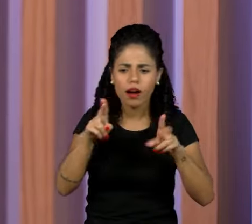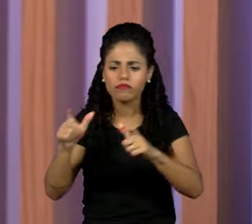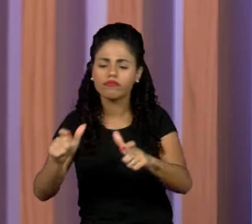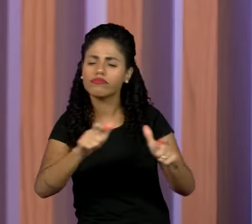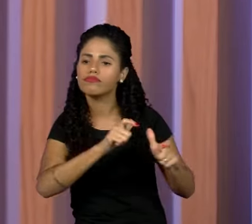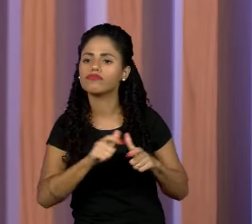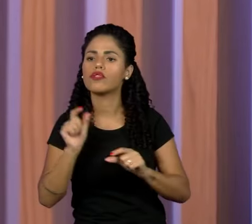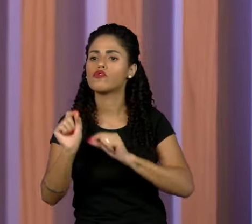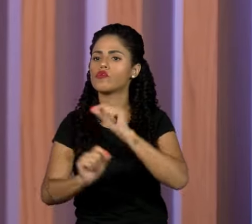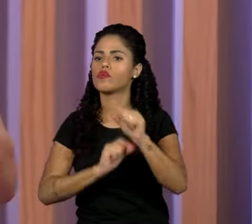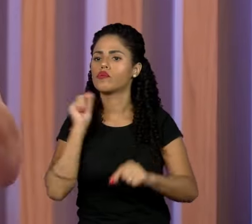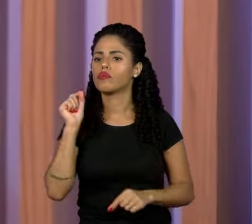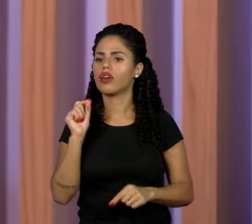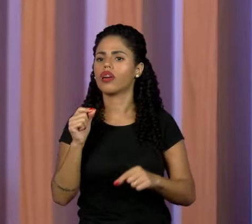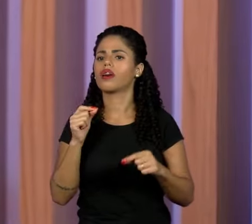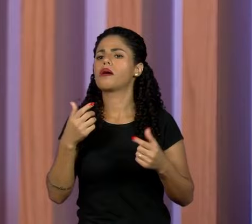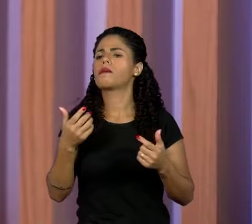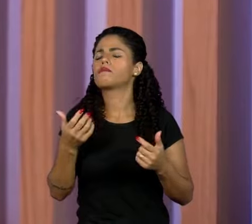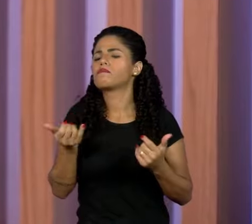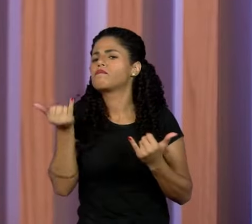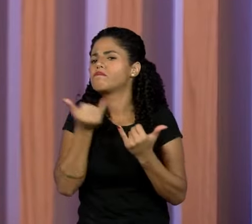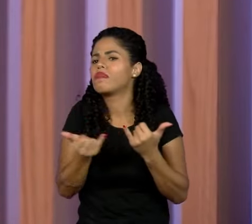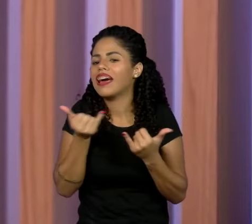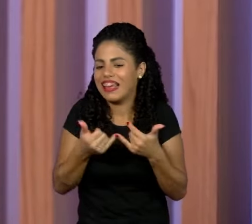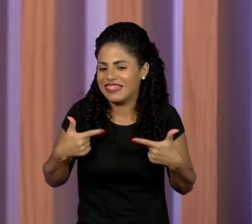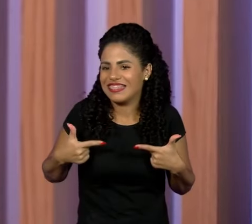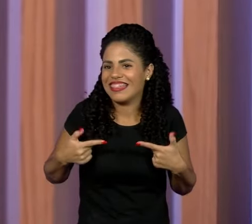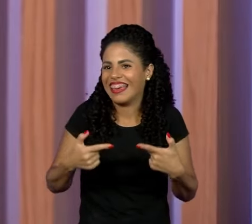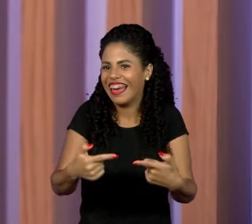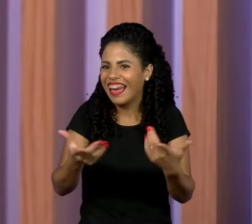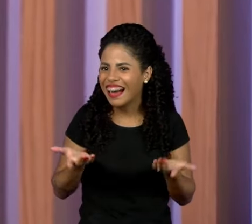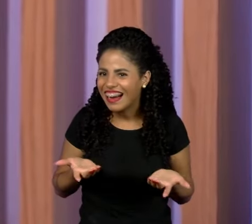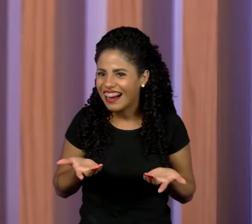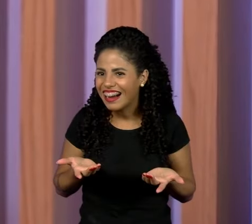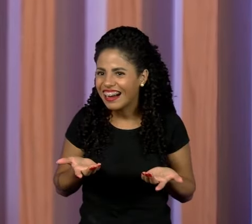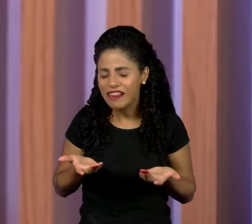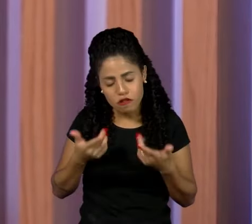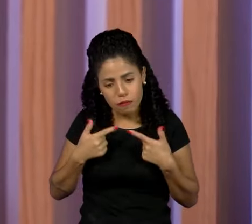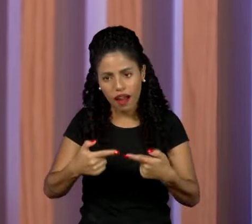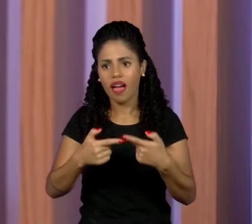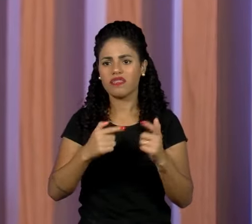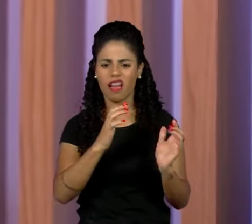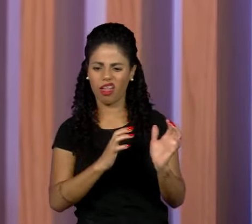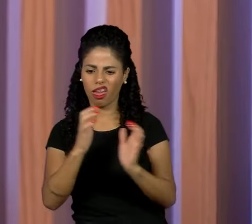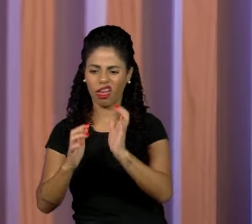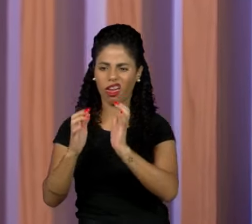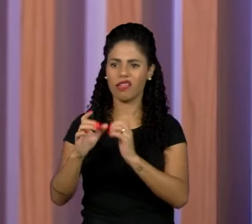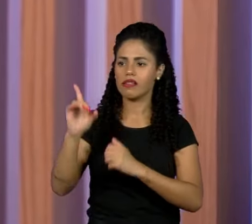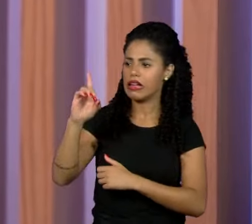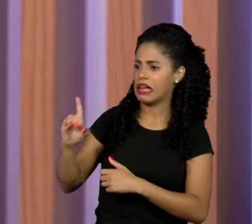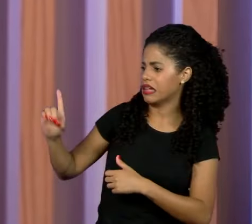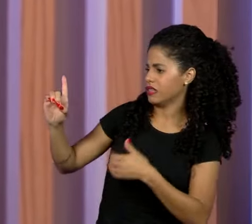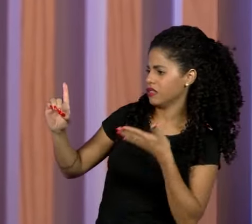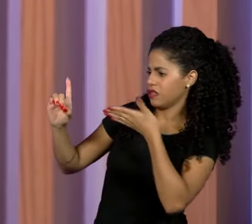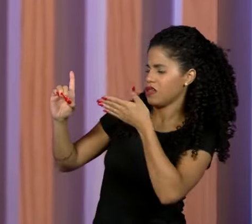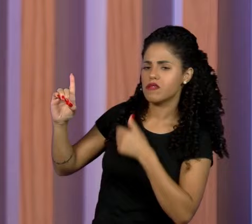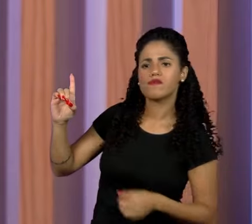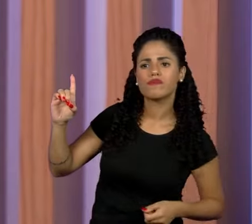não para nunca, você vai ver que o uso de Deus